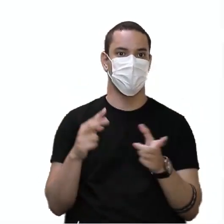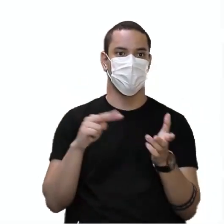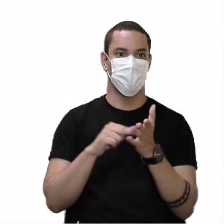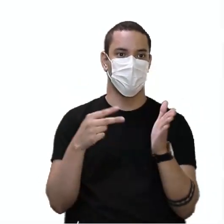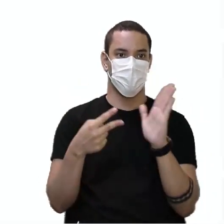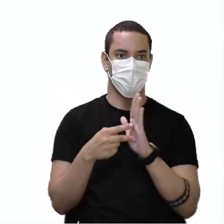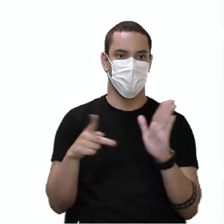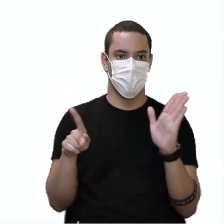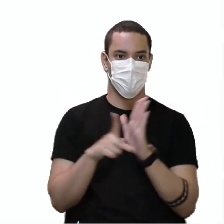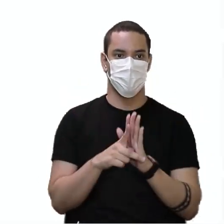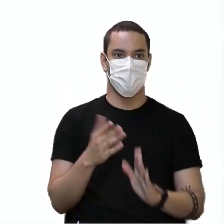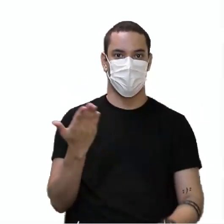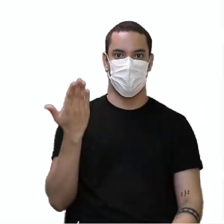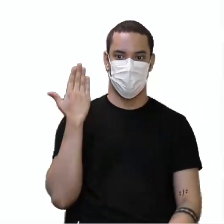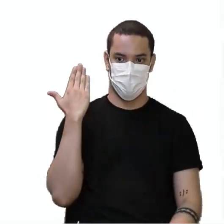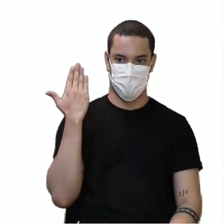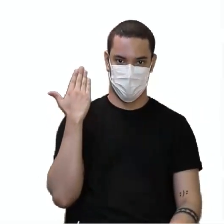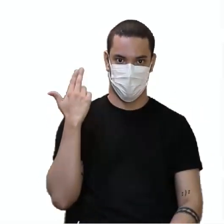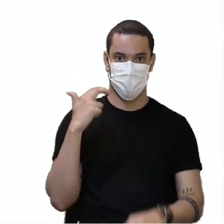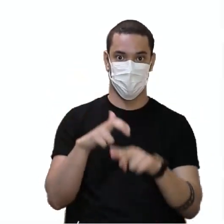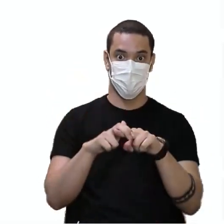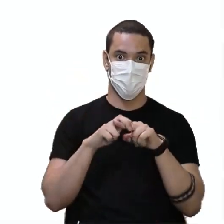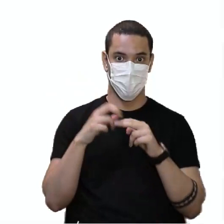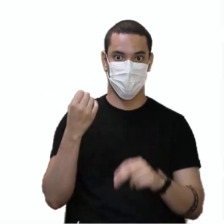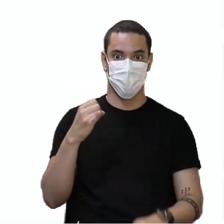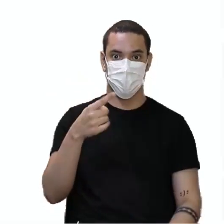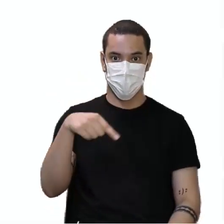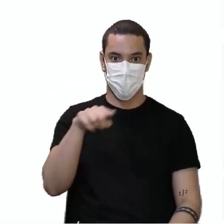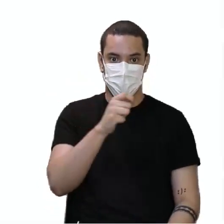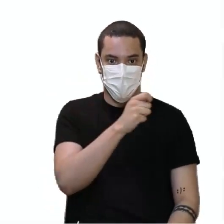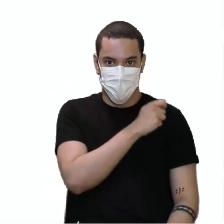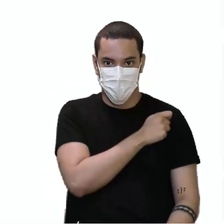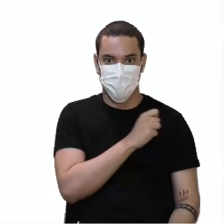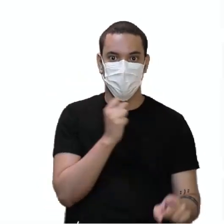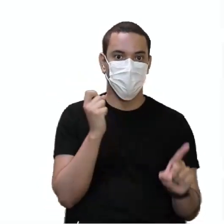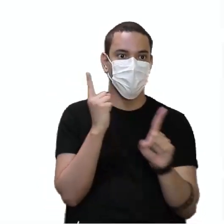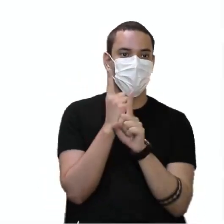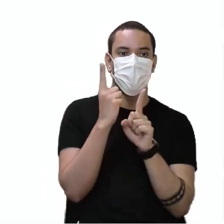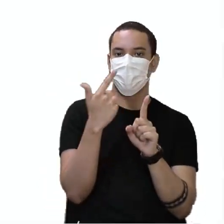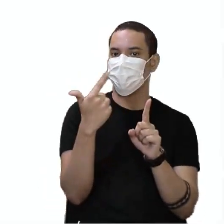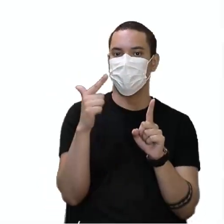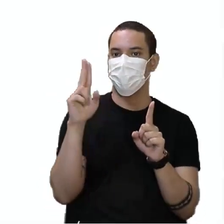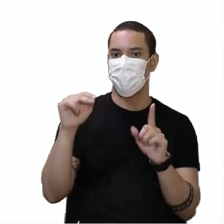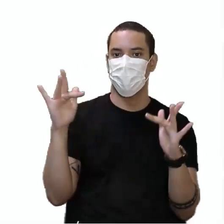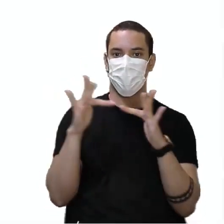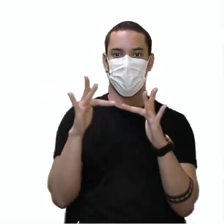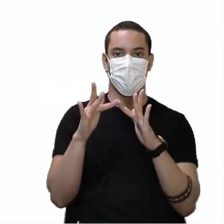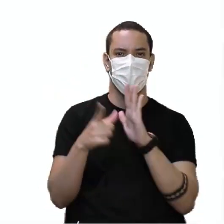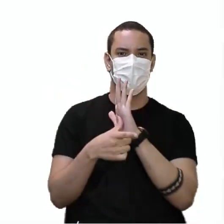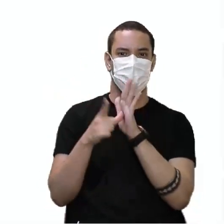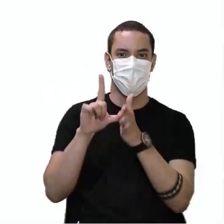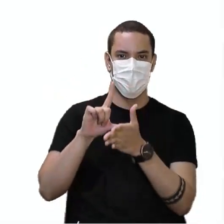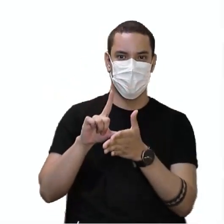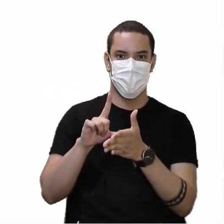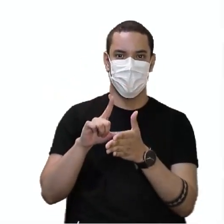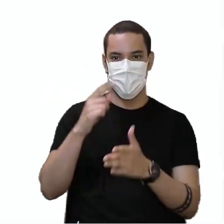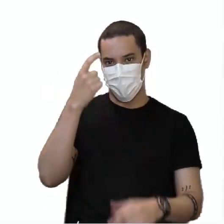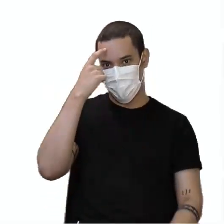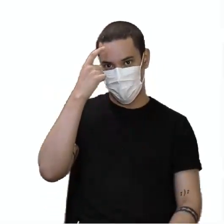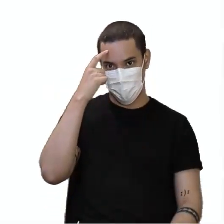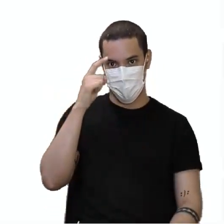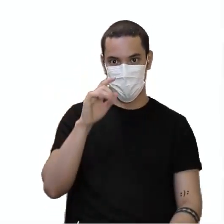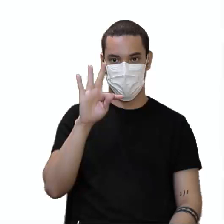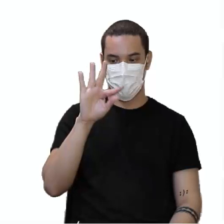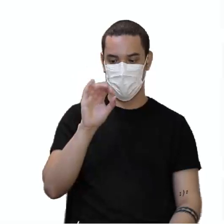conjugado no particípio passado. Então, assim, se você, aluno, que achou, talvez nunca teve contato com essa palavra e achou que o verbo to be só